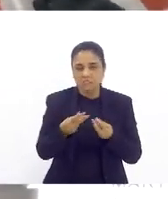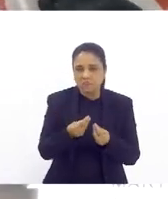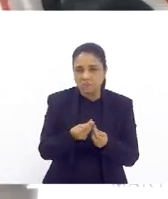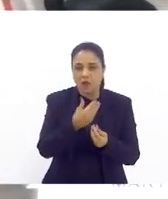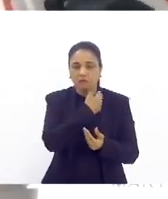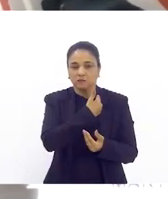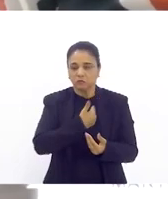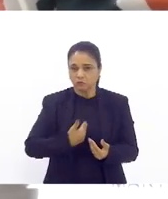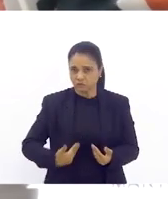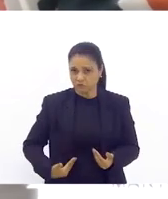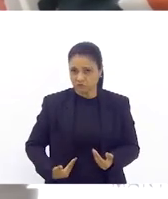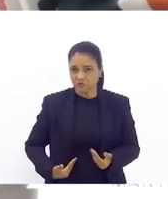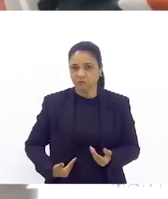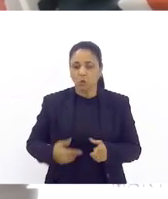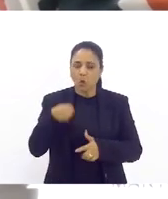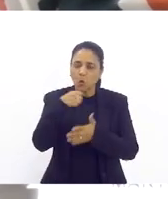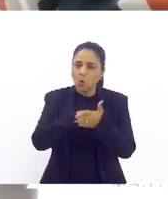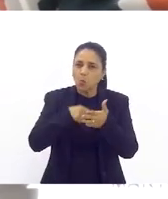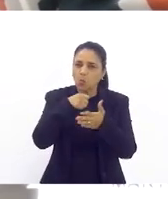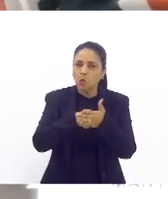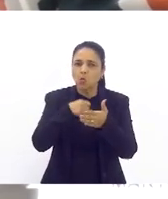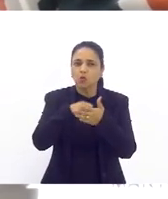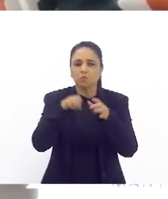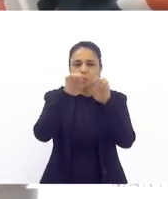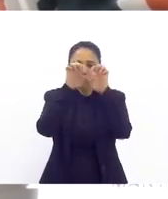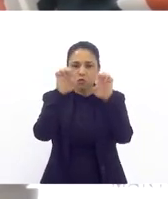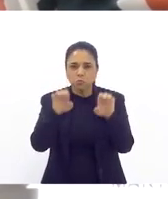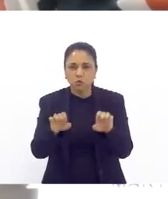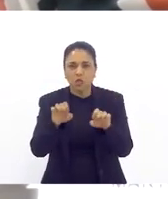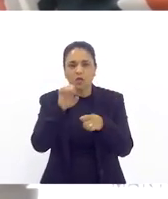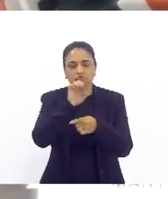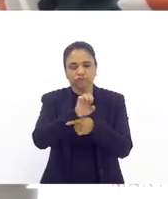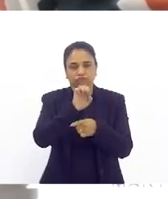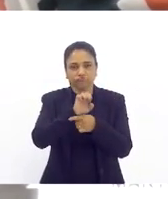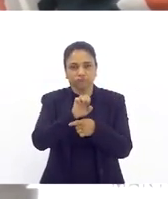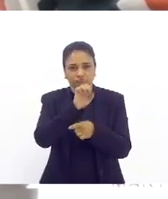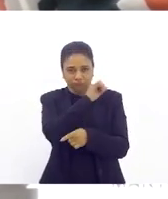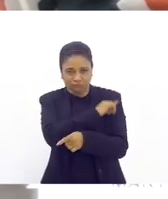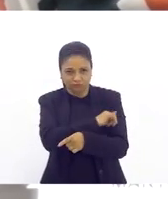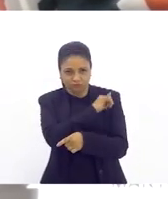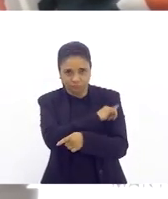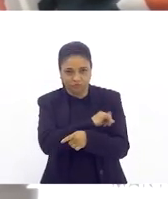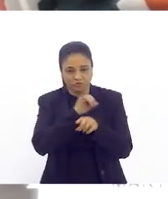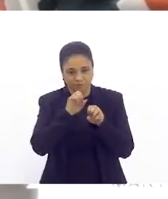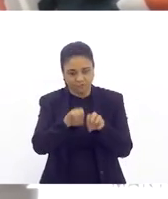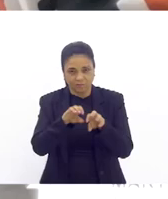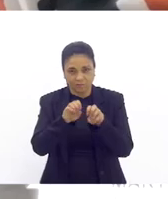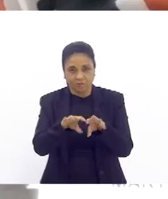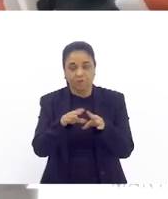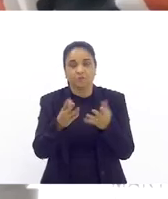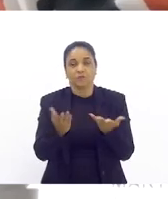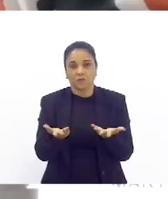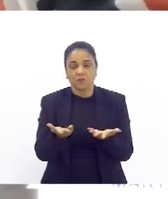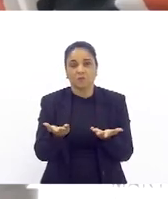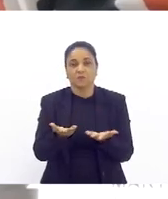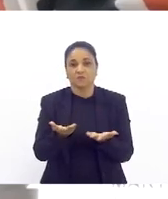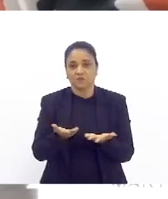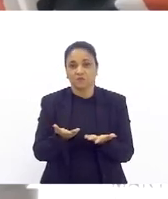governo o governo que tá lutando para reestruturar o estado do Rio de Janeiro educação também para consignar presidente